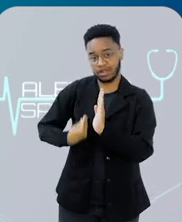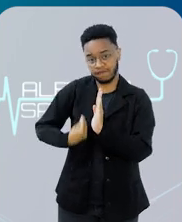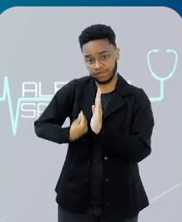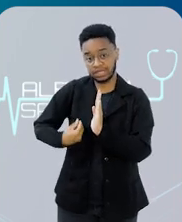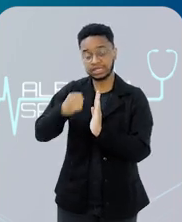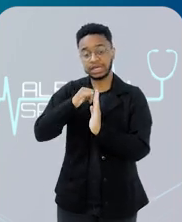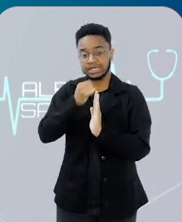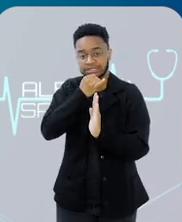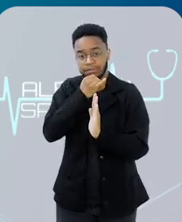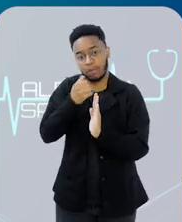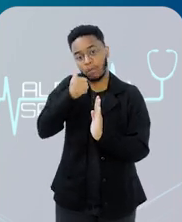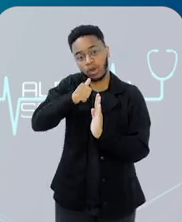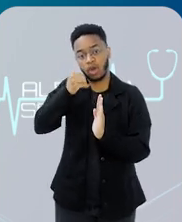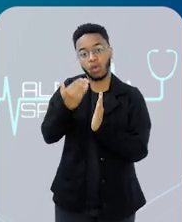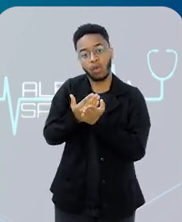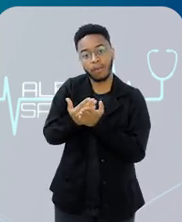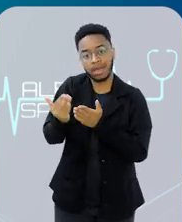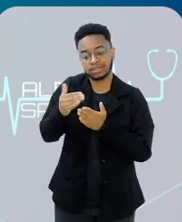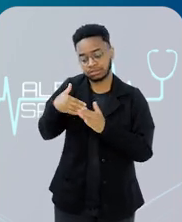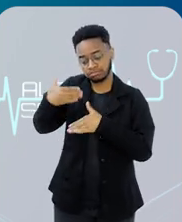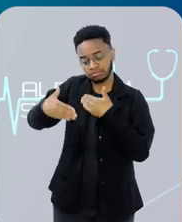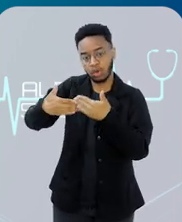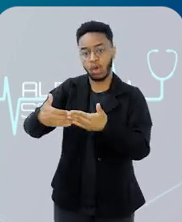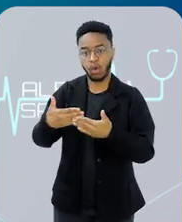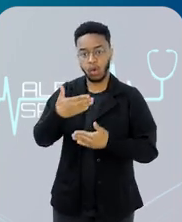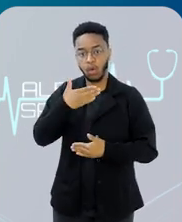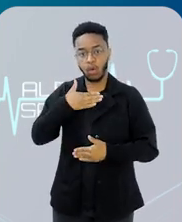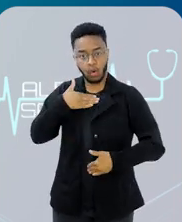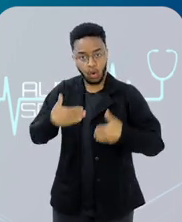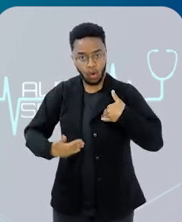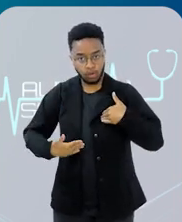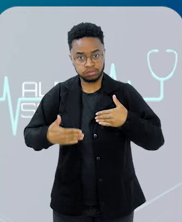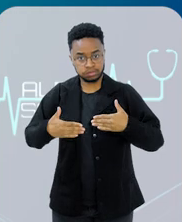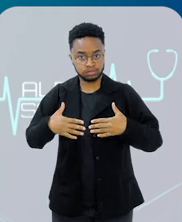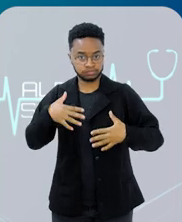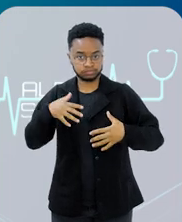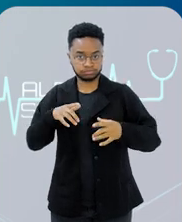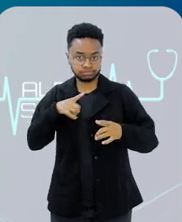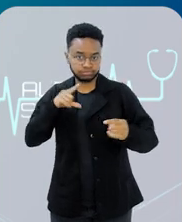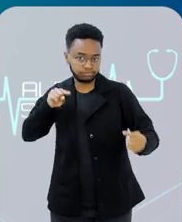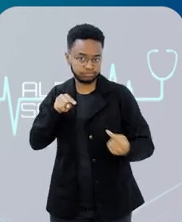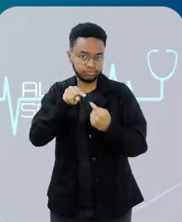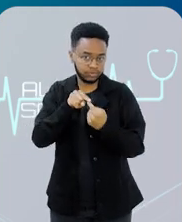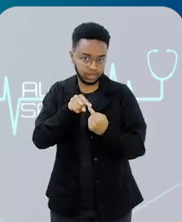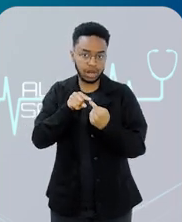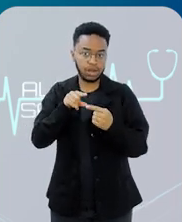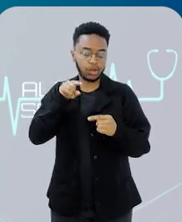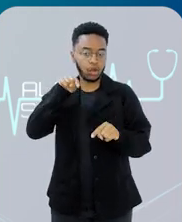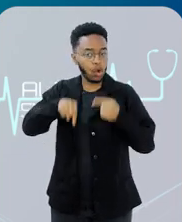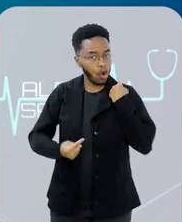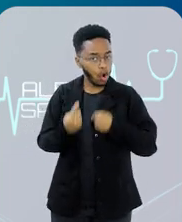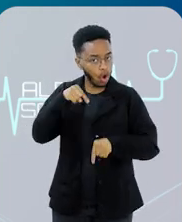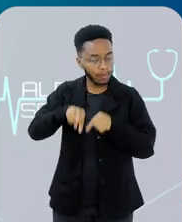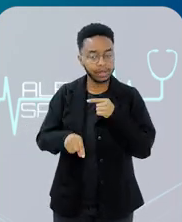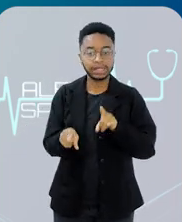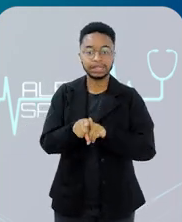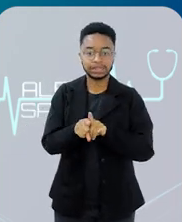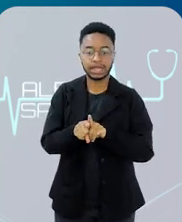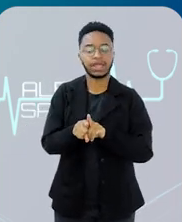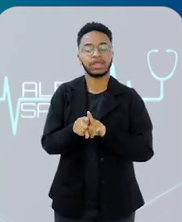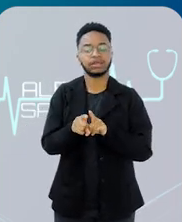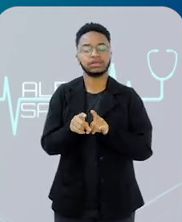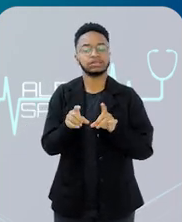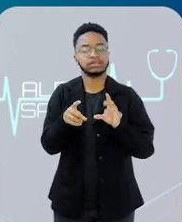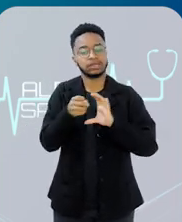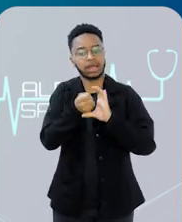começa a se desenvolver, ela vem acarretada de todos esses aspectos psicológicos que são impactantes